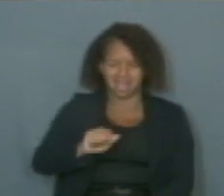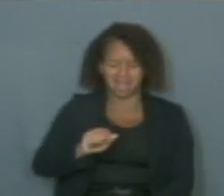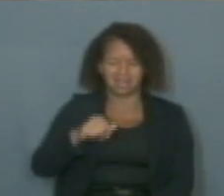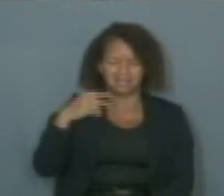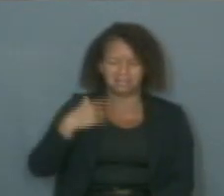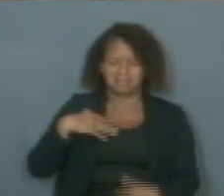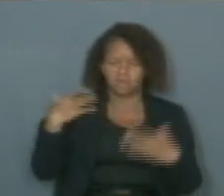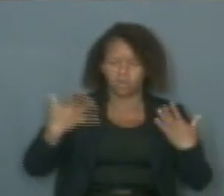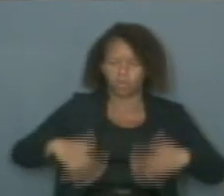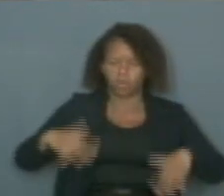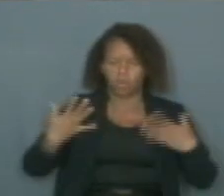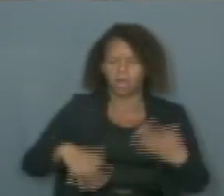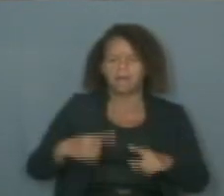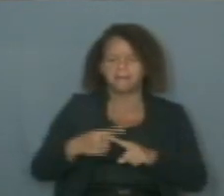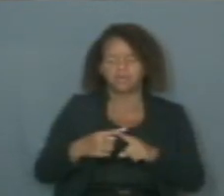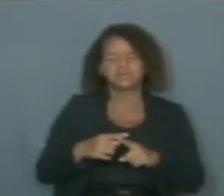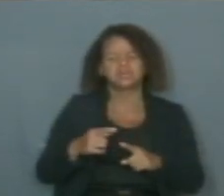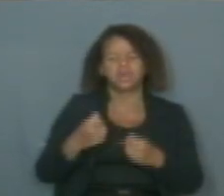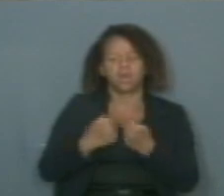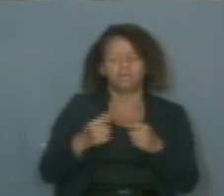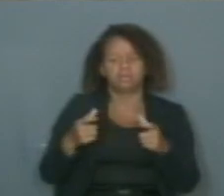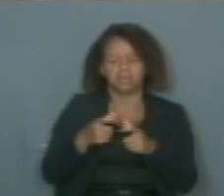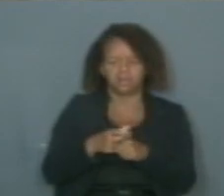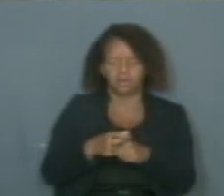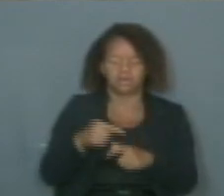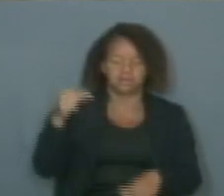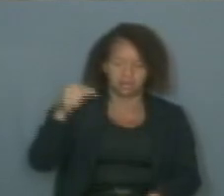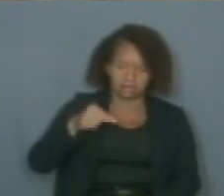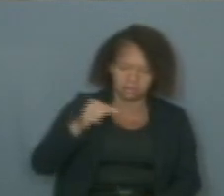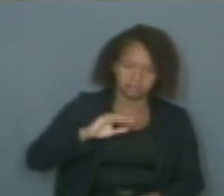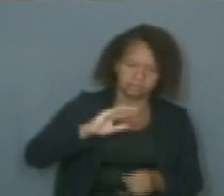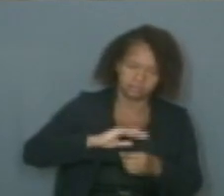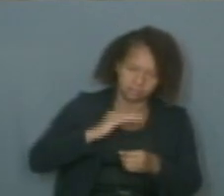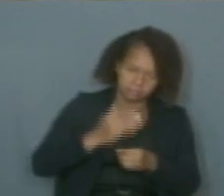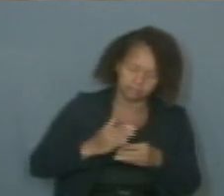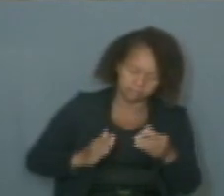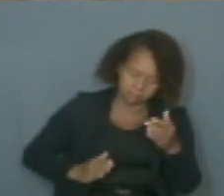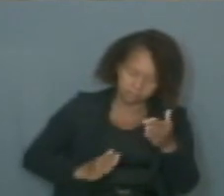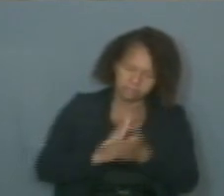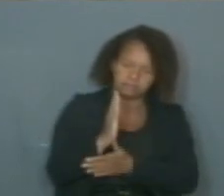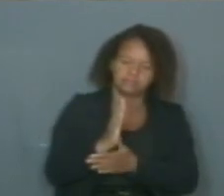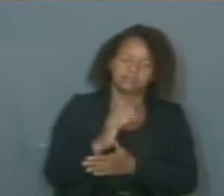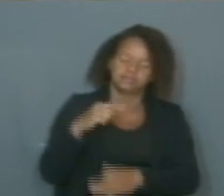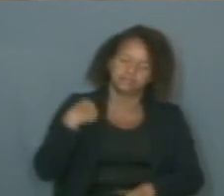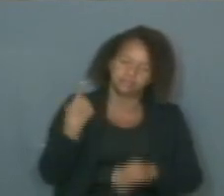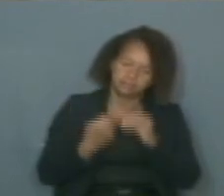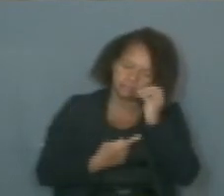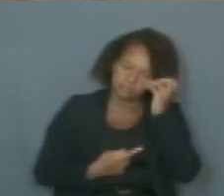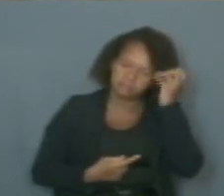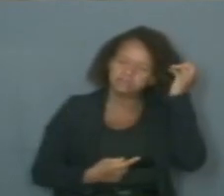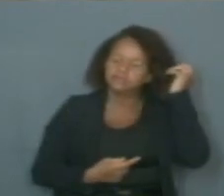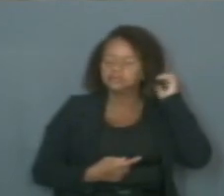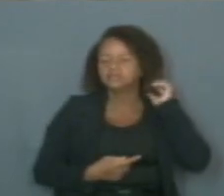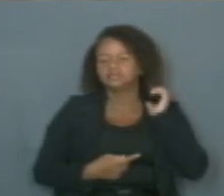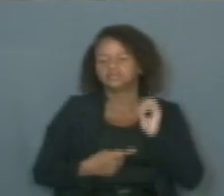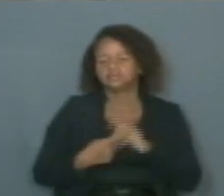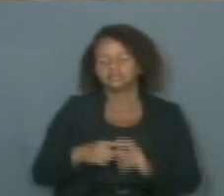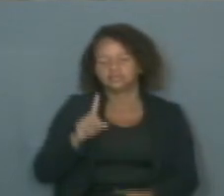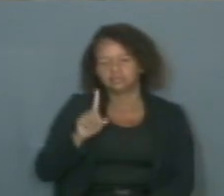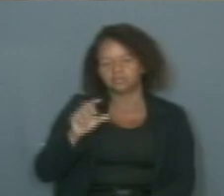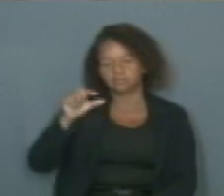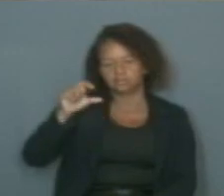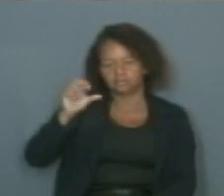de IPVA, por ser micro-ônibus. E esta casa aqui aprovou a gente passar de